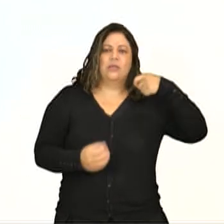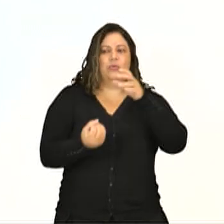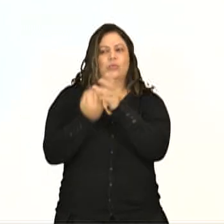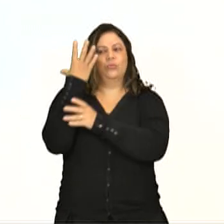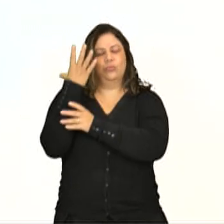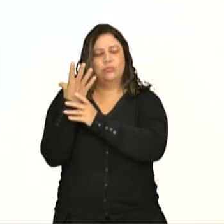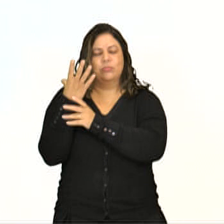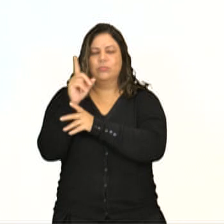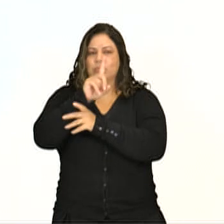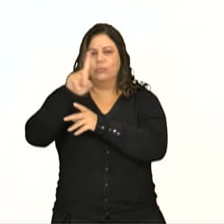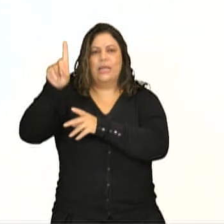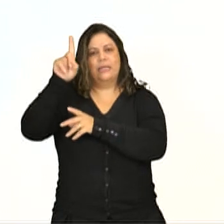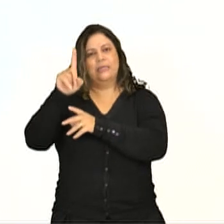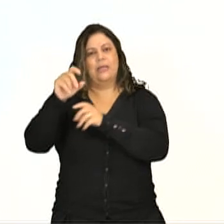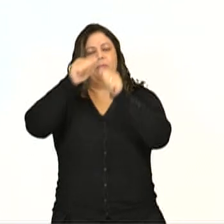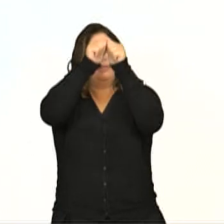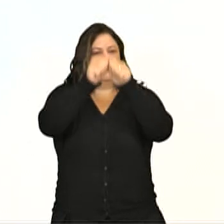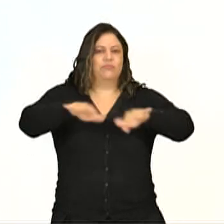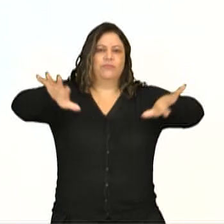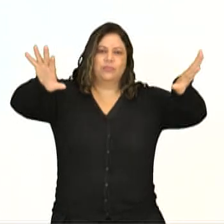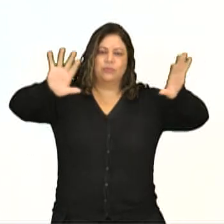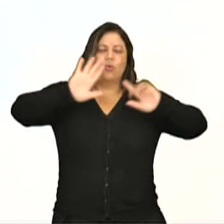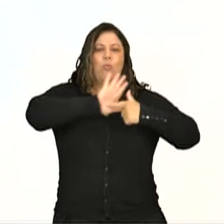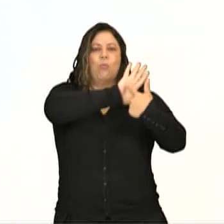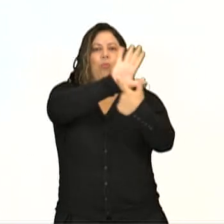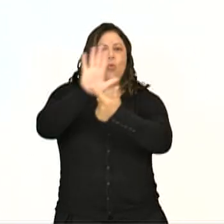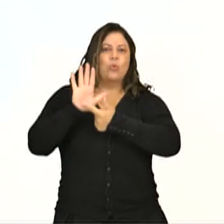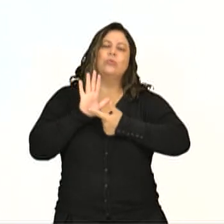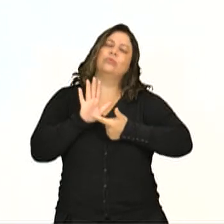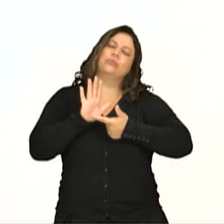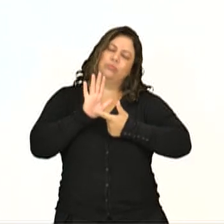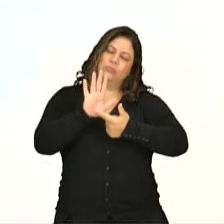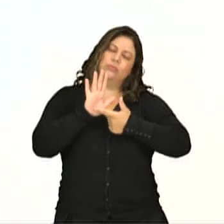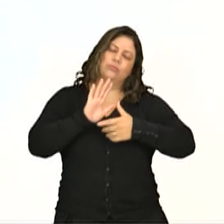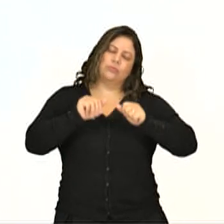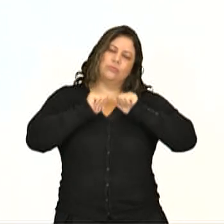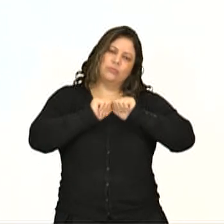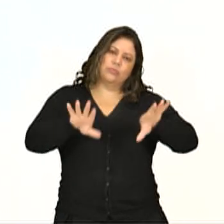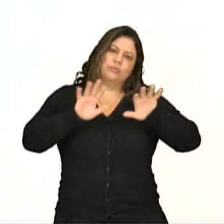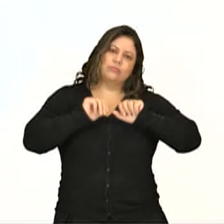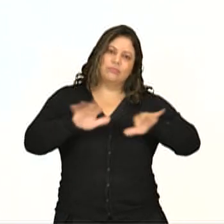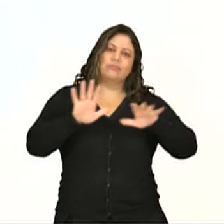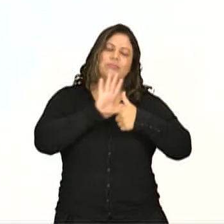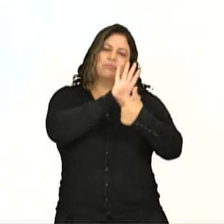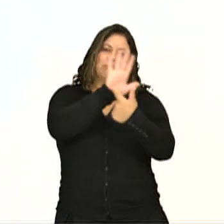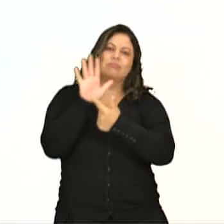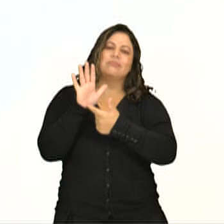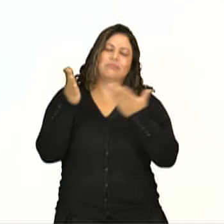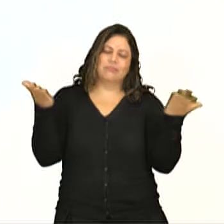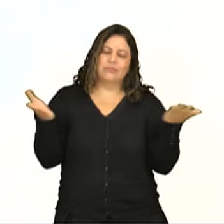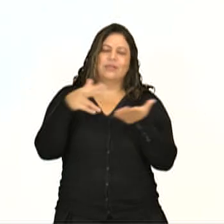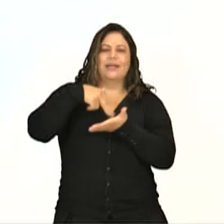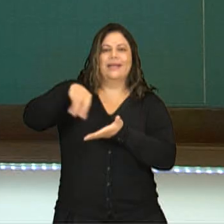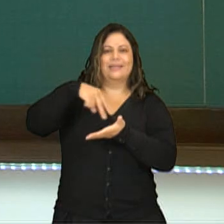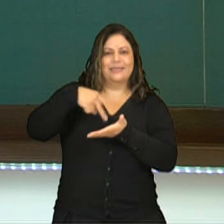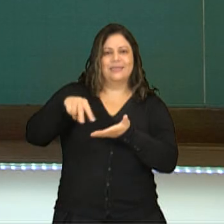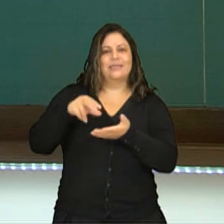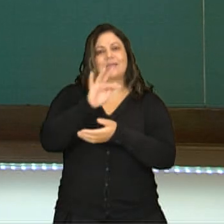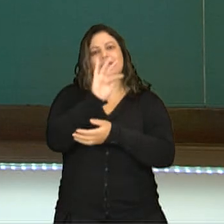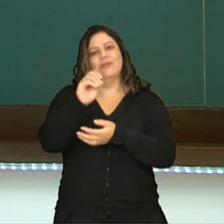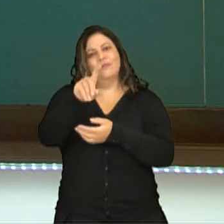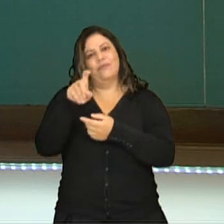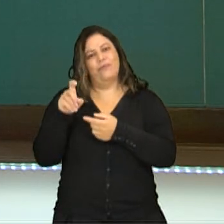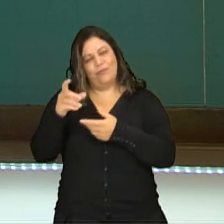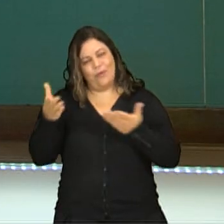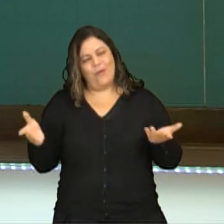da dança, não, a dança já existia, mas ele contribuiu para a divulgação dessa dança, né? E o nome dele, Fox,